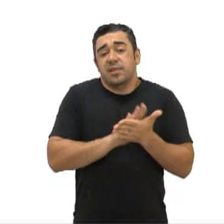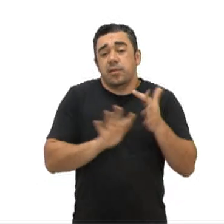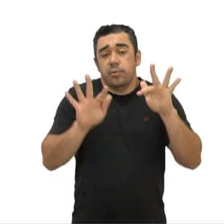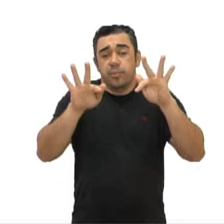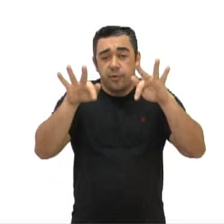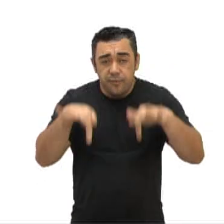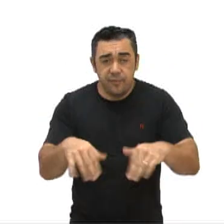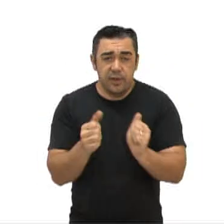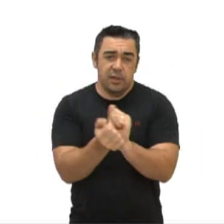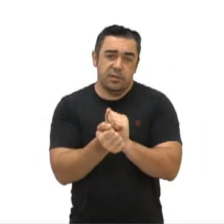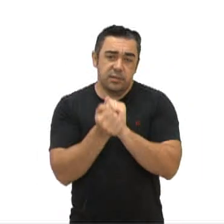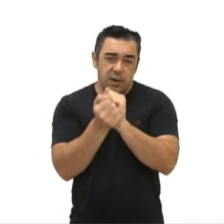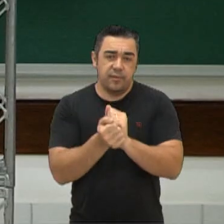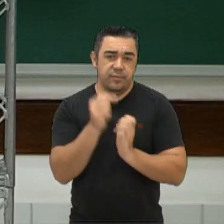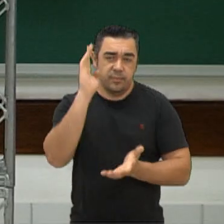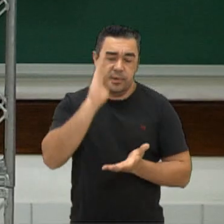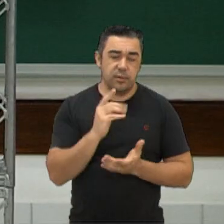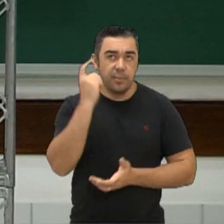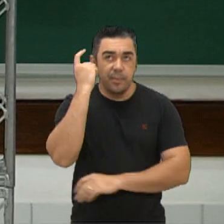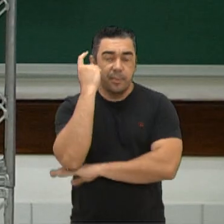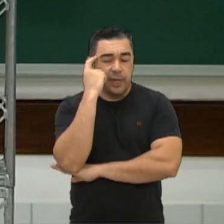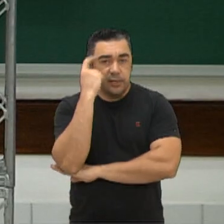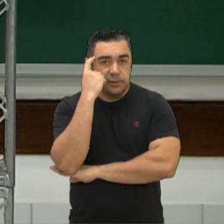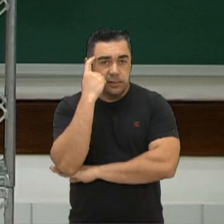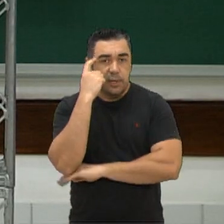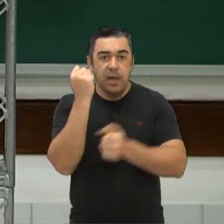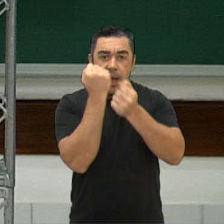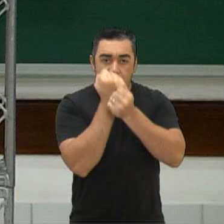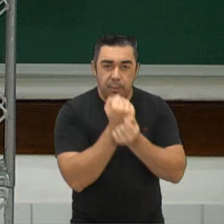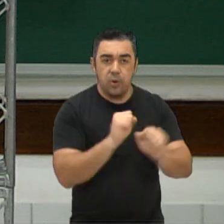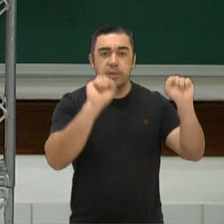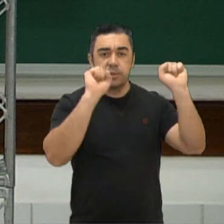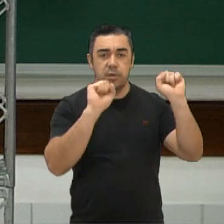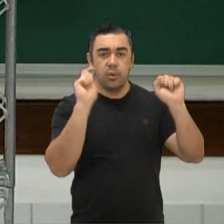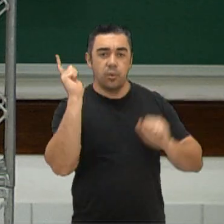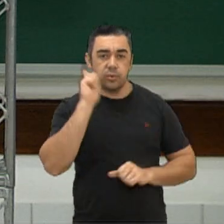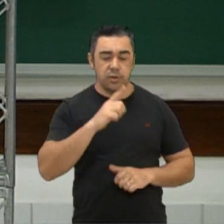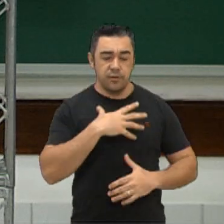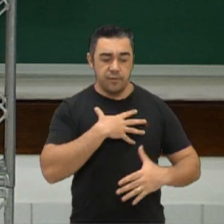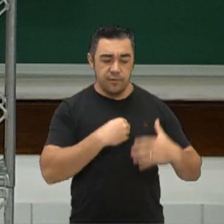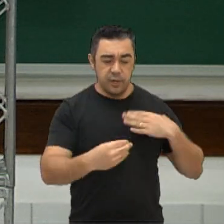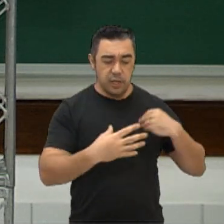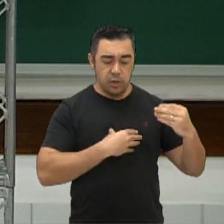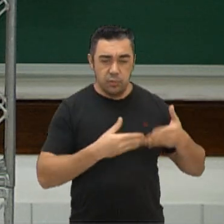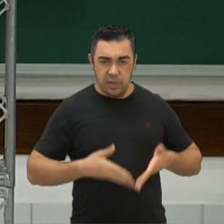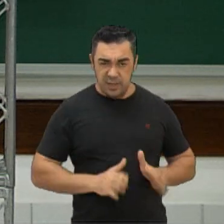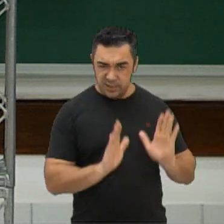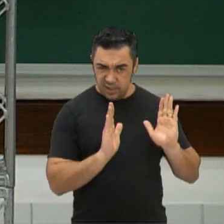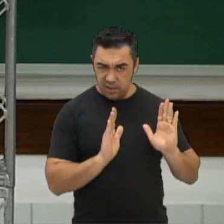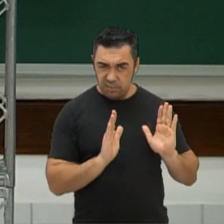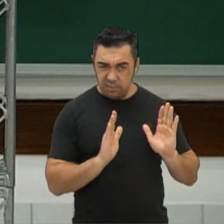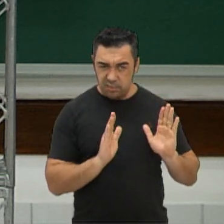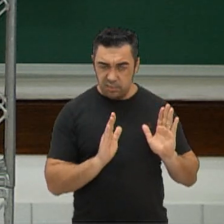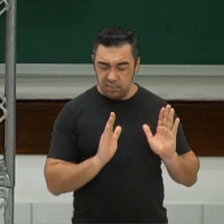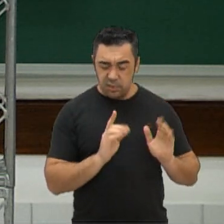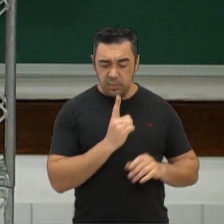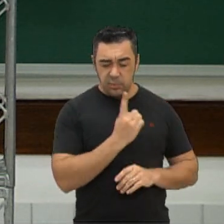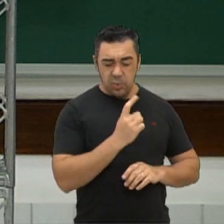da escravidão no Brasil. Então, quando a gente pensa que abolia a escravidão para os filhos e filhas de escravos nascidos a partir